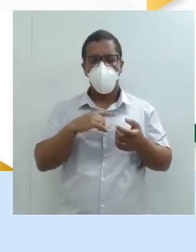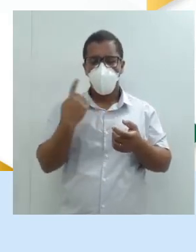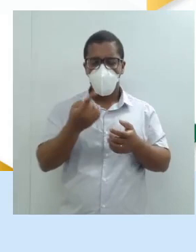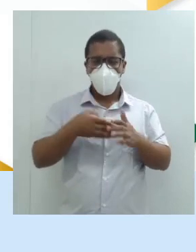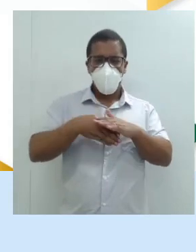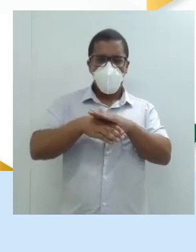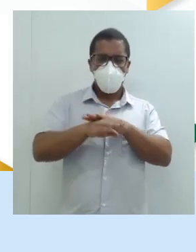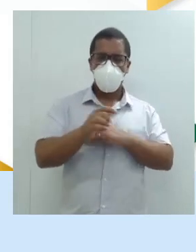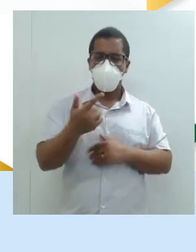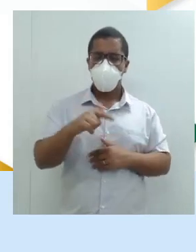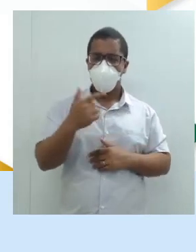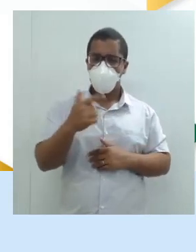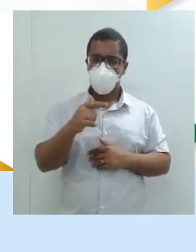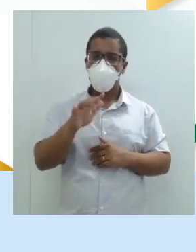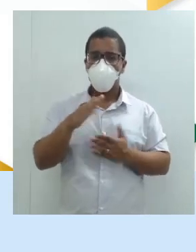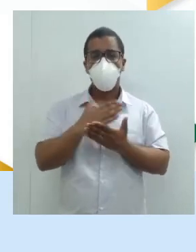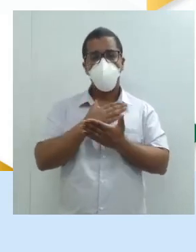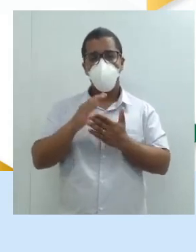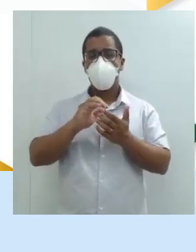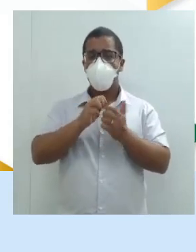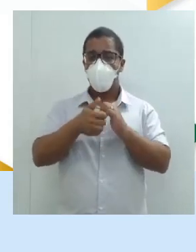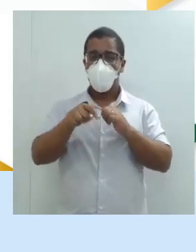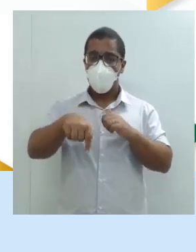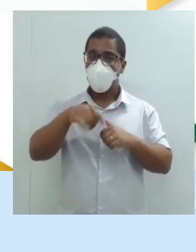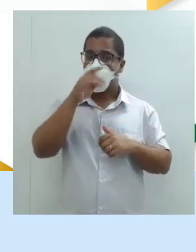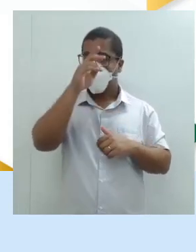não são muito conhecidos no país.